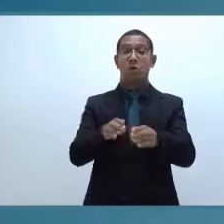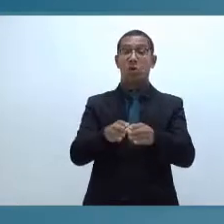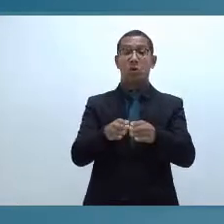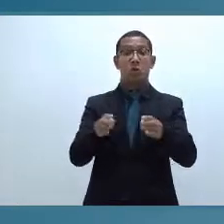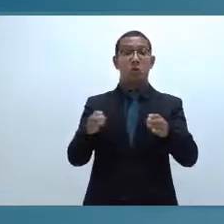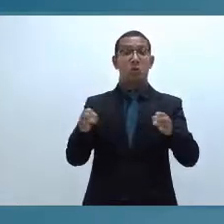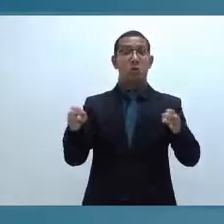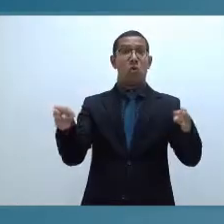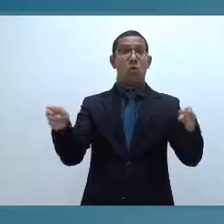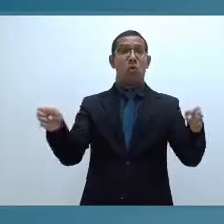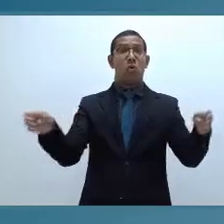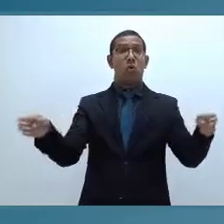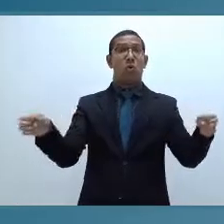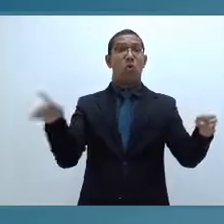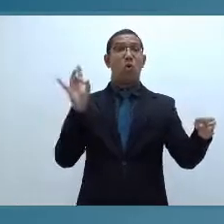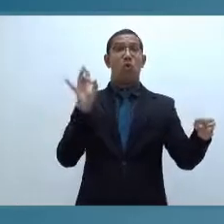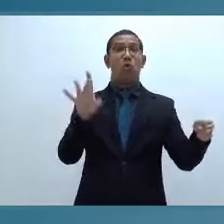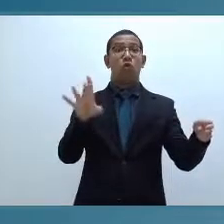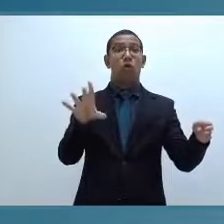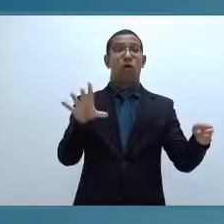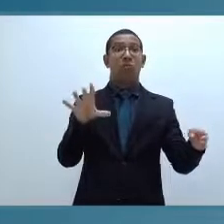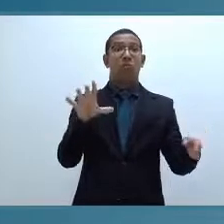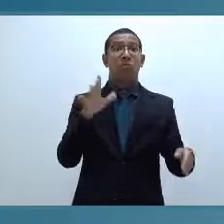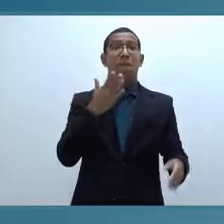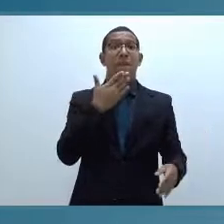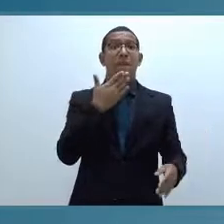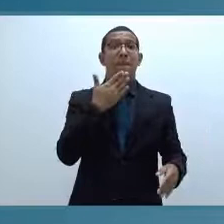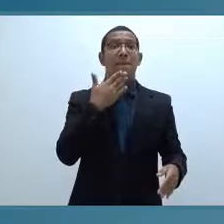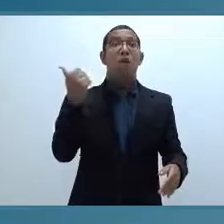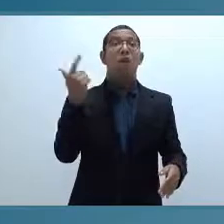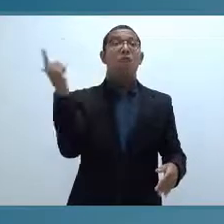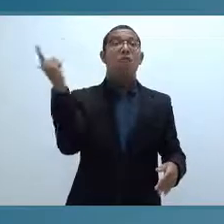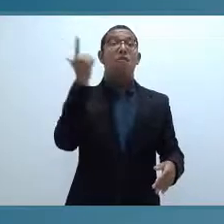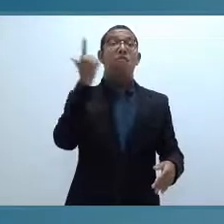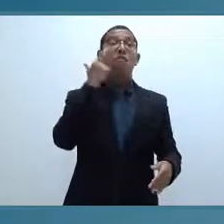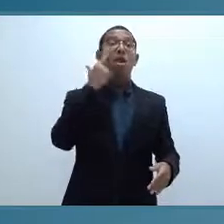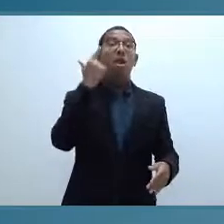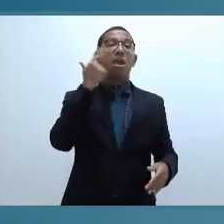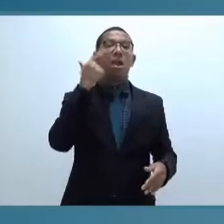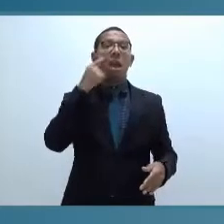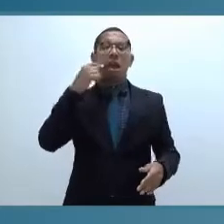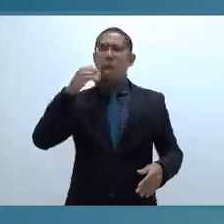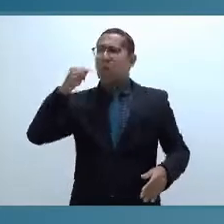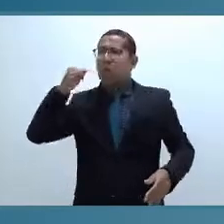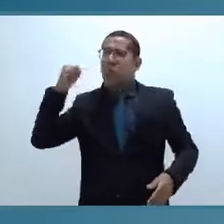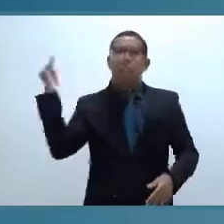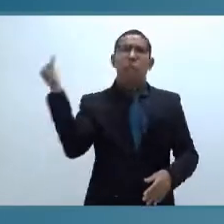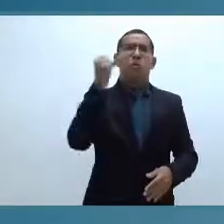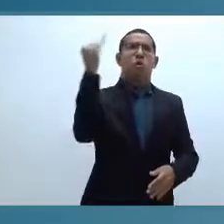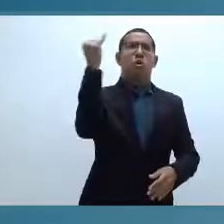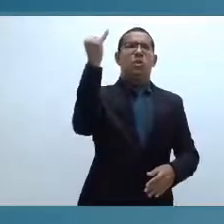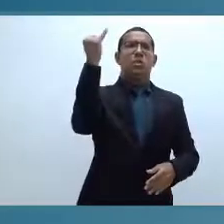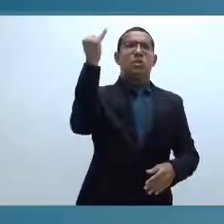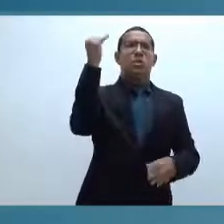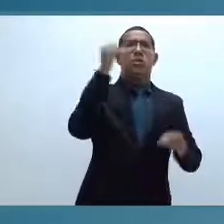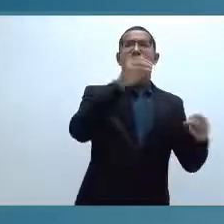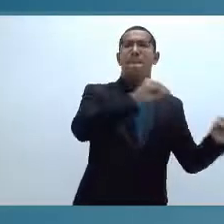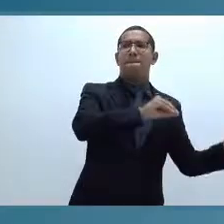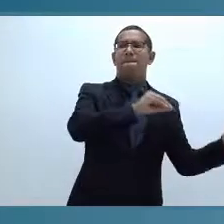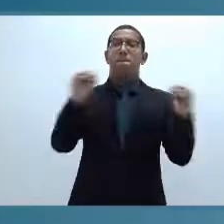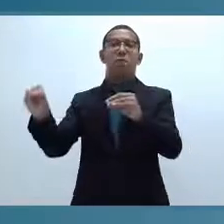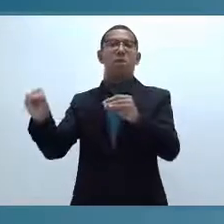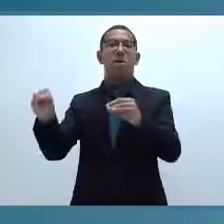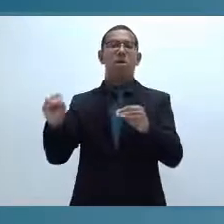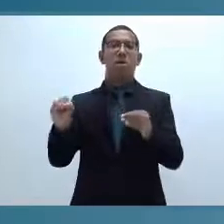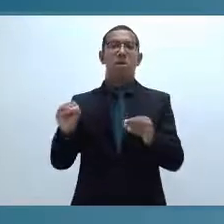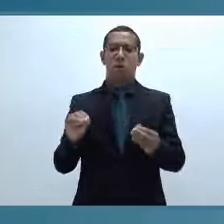excepcionalidades. Se você ver o artigo 36, em cada excepcionalidade, autorização para